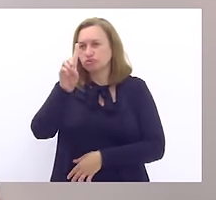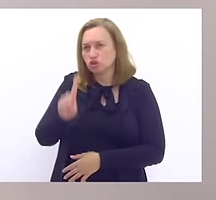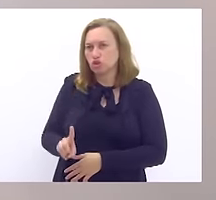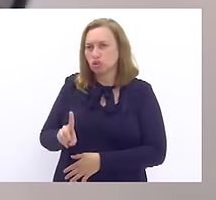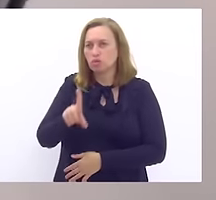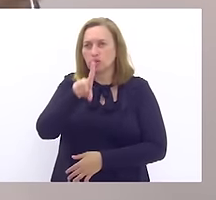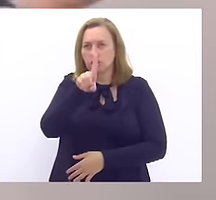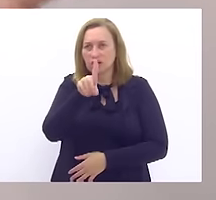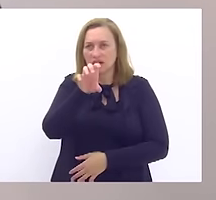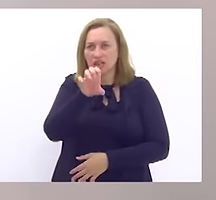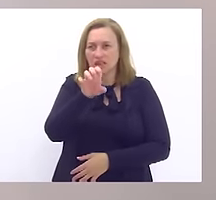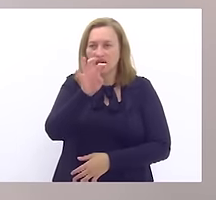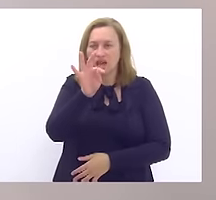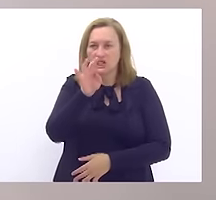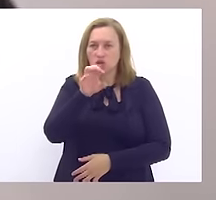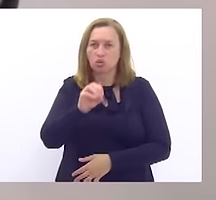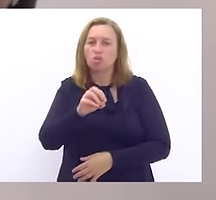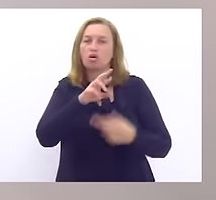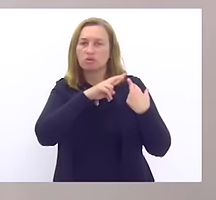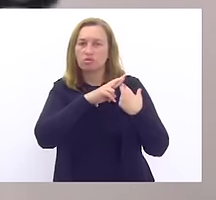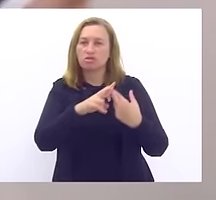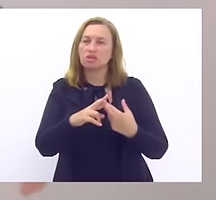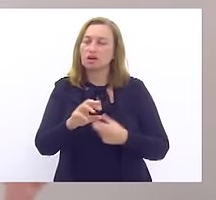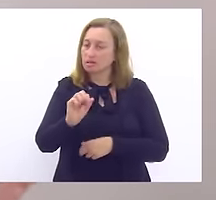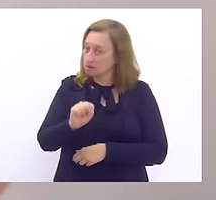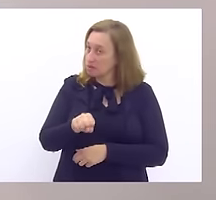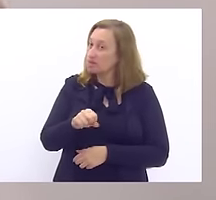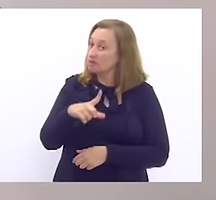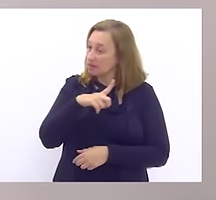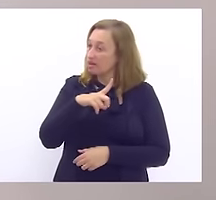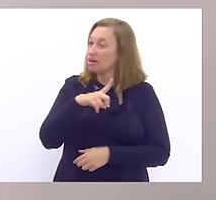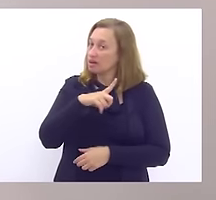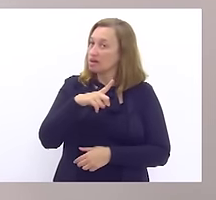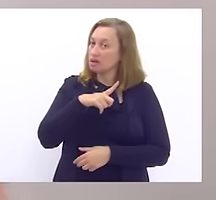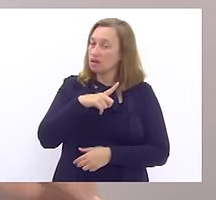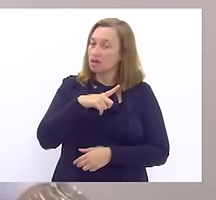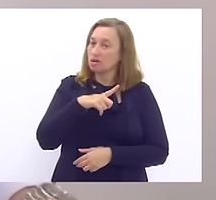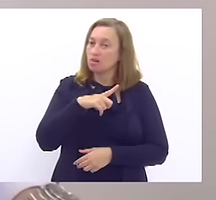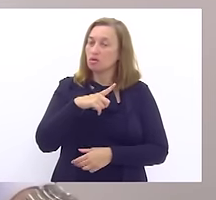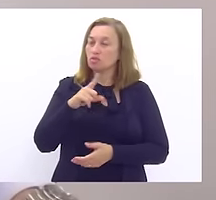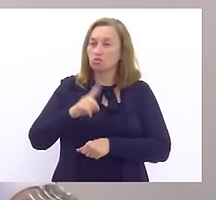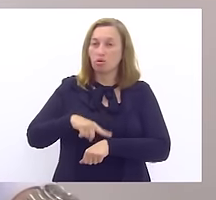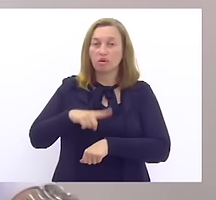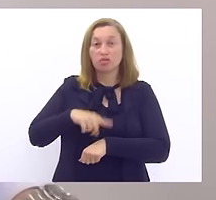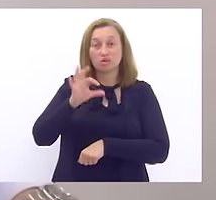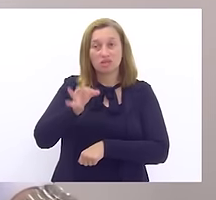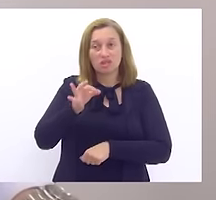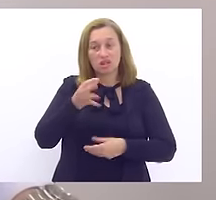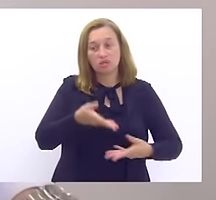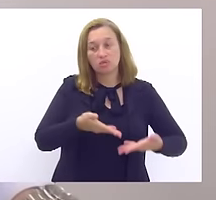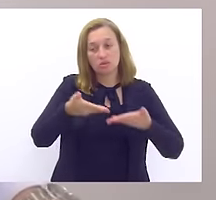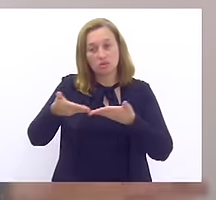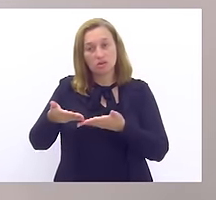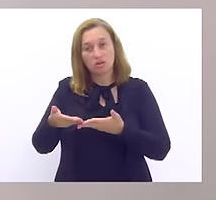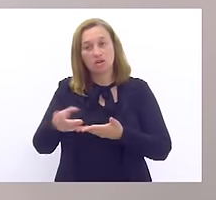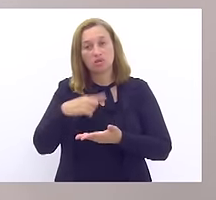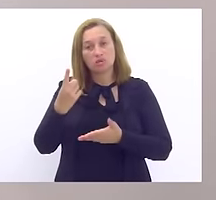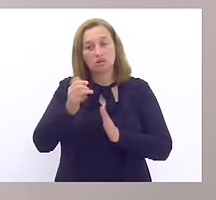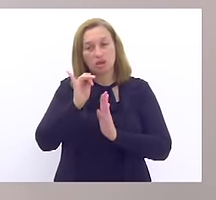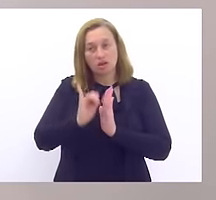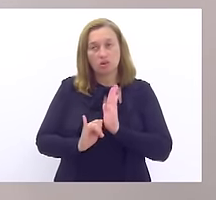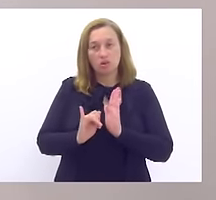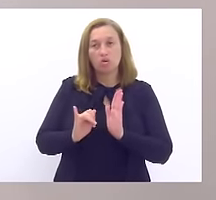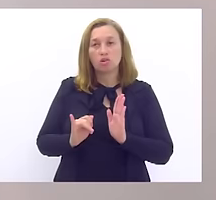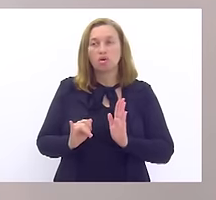Detro que vai ser responsabilizado e indiciado no momento oportuno por via do nosso relatório Então o que a gente